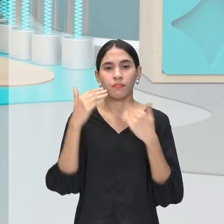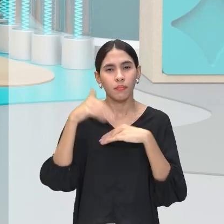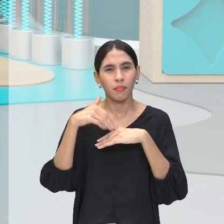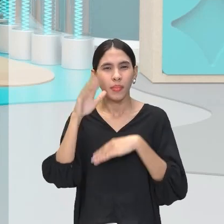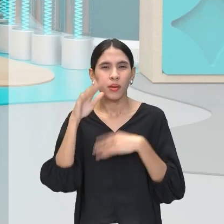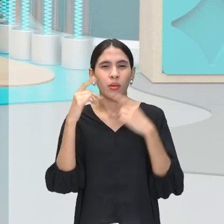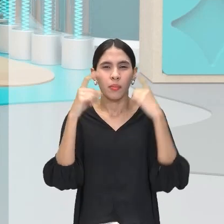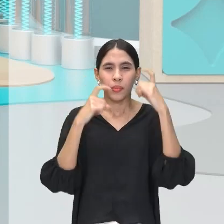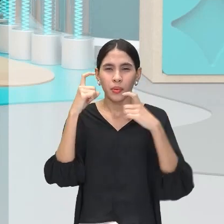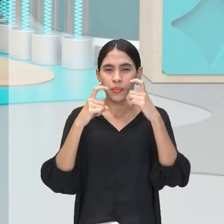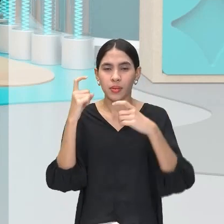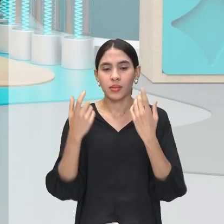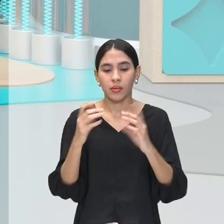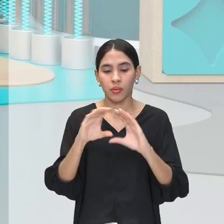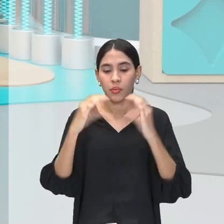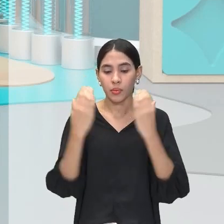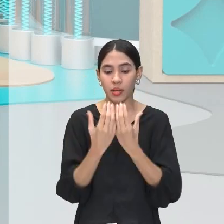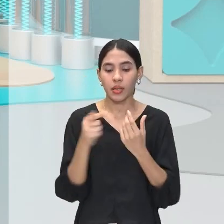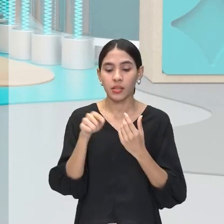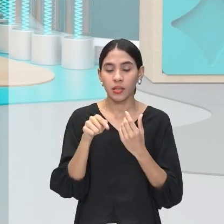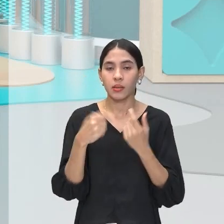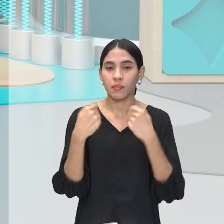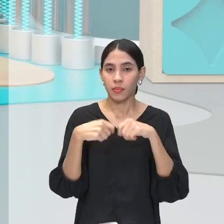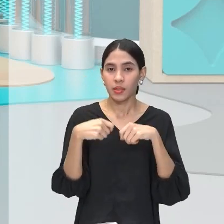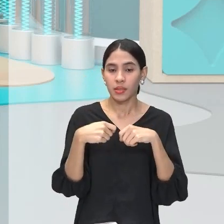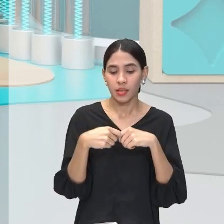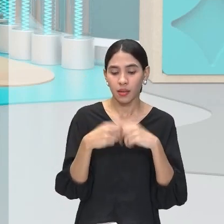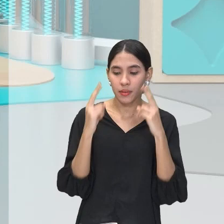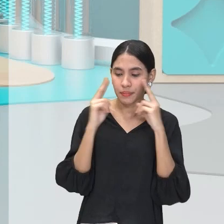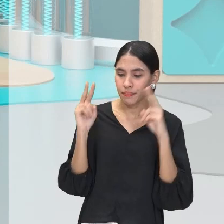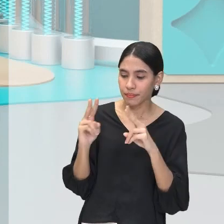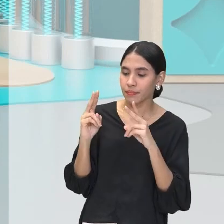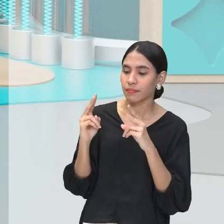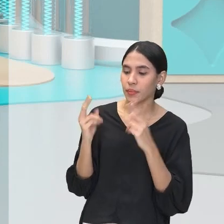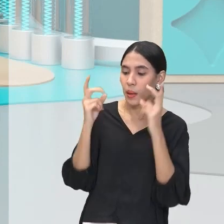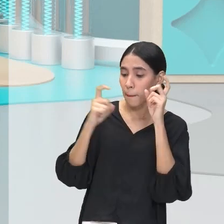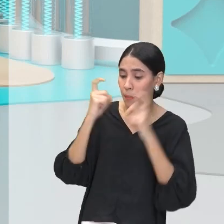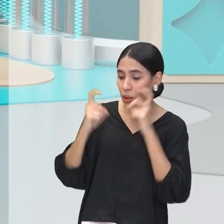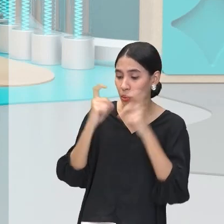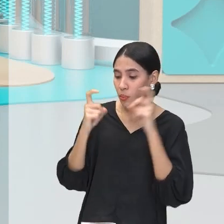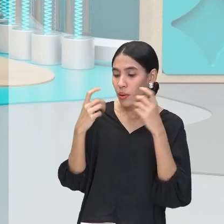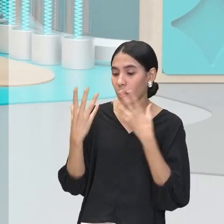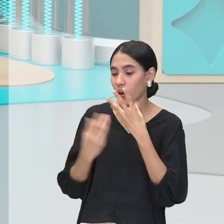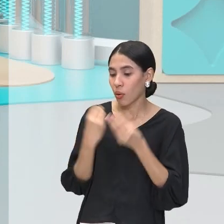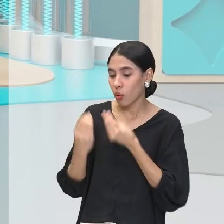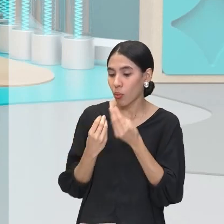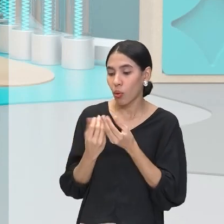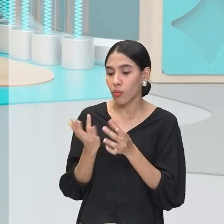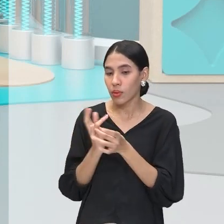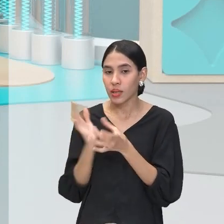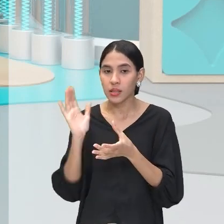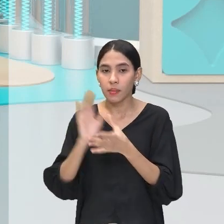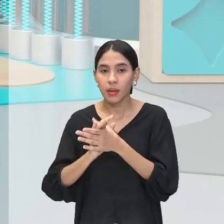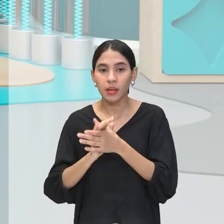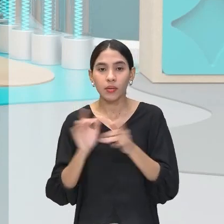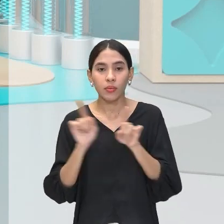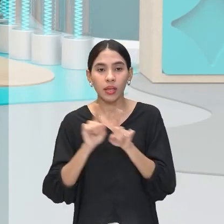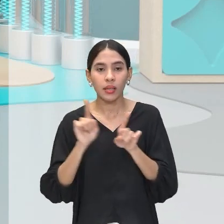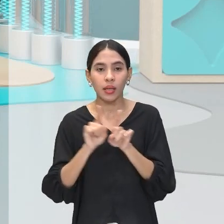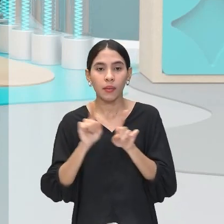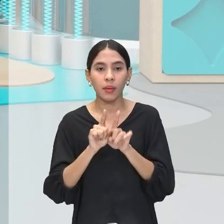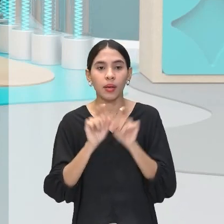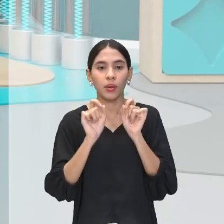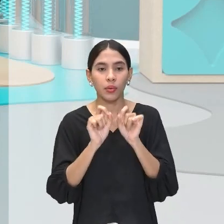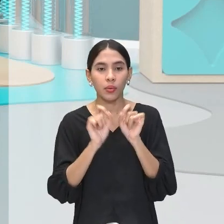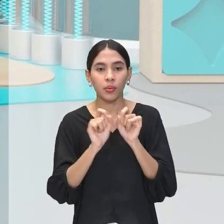a comunidade precisava, né, se preocupar tanto com a castidade quanto com o casamento, né,